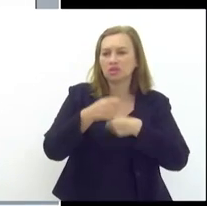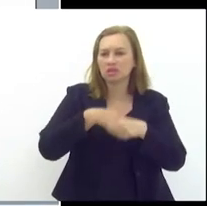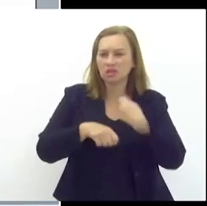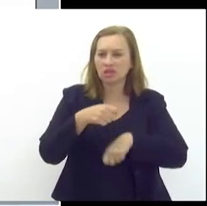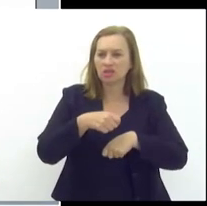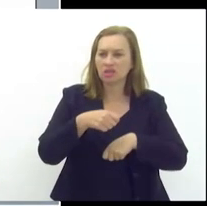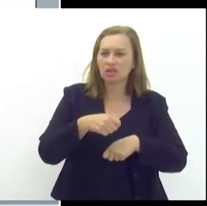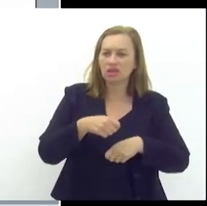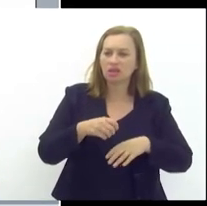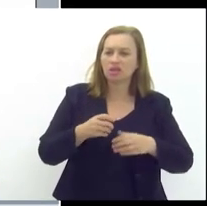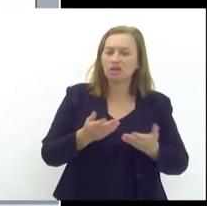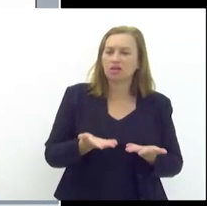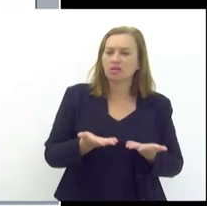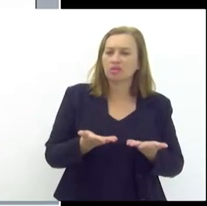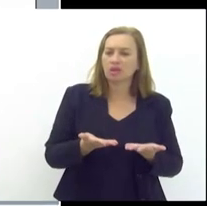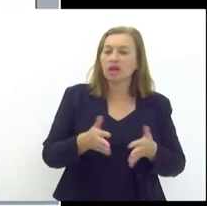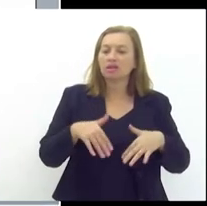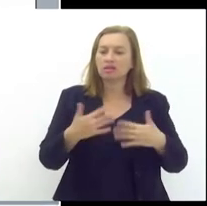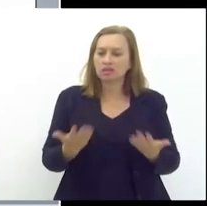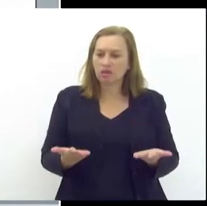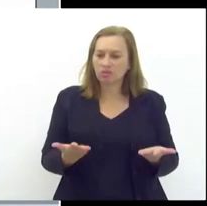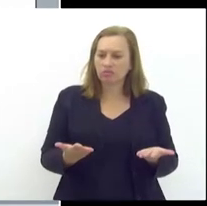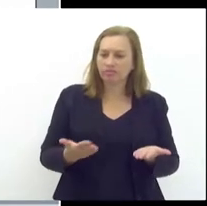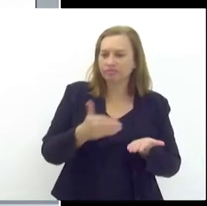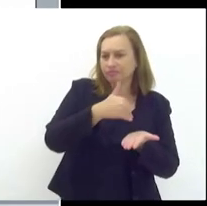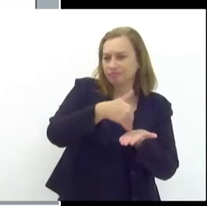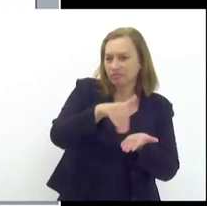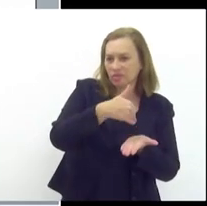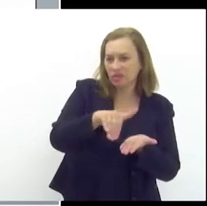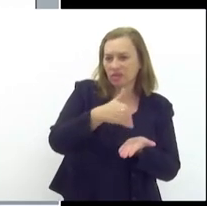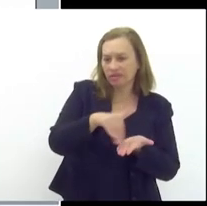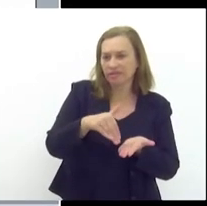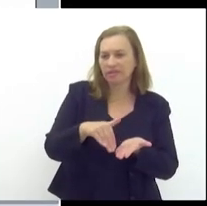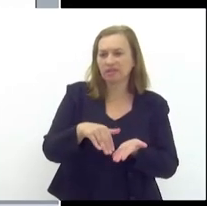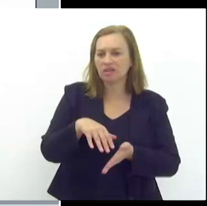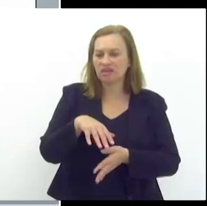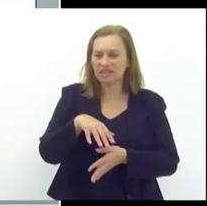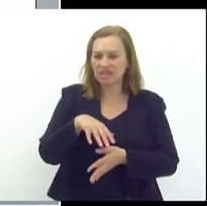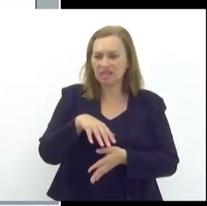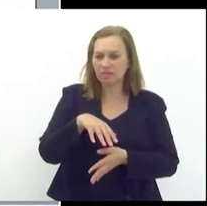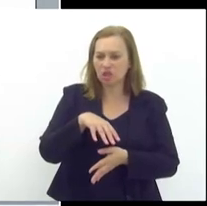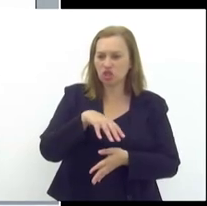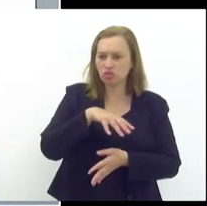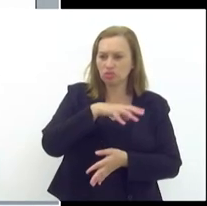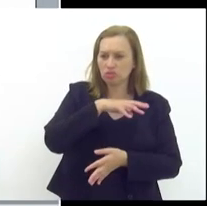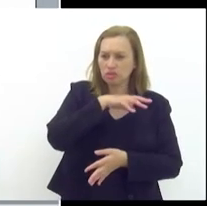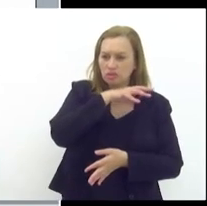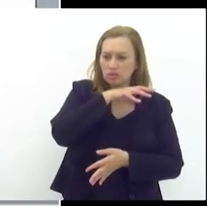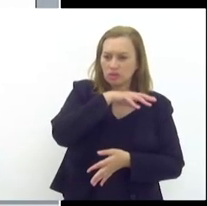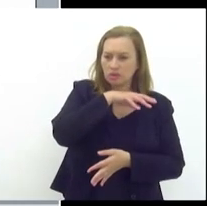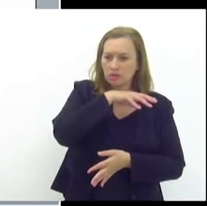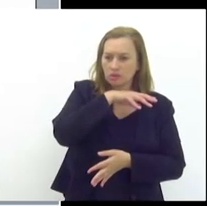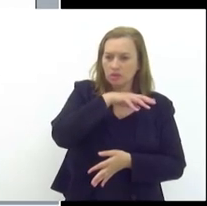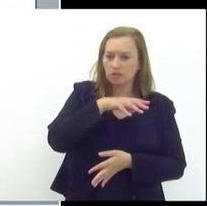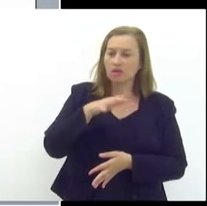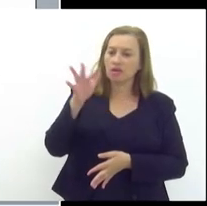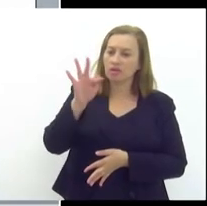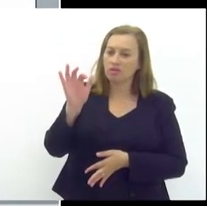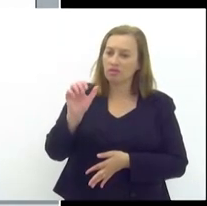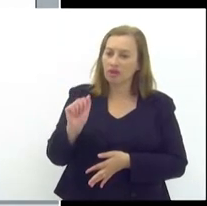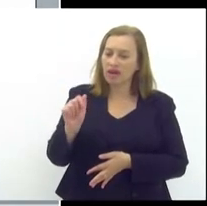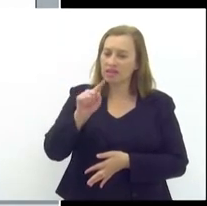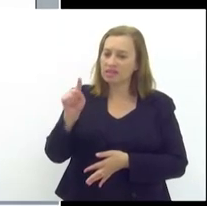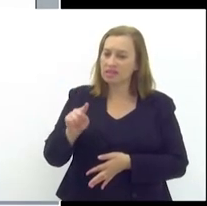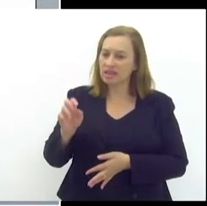nossos fazendários há uma posição de absoluto de absoluta insignância